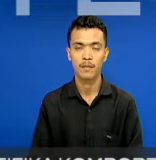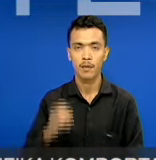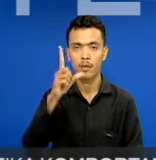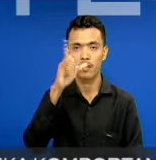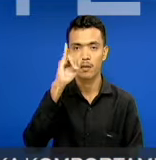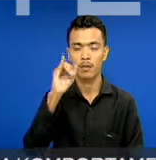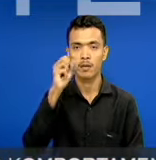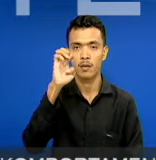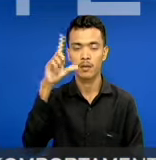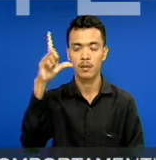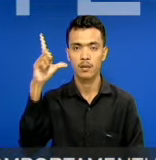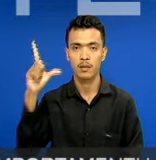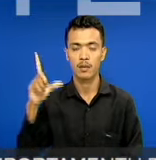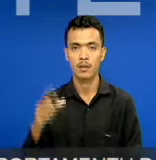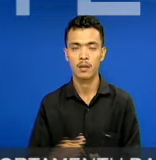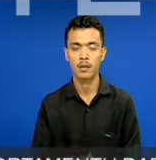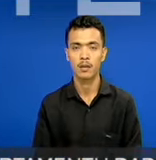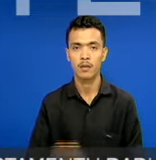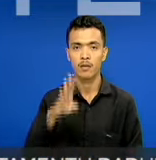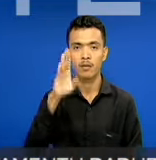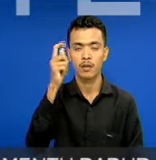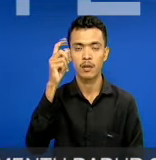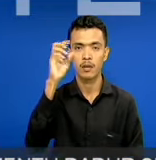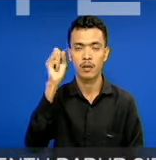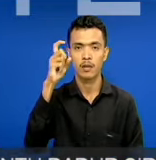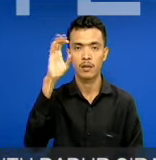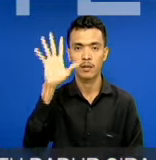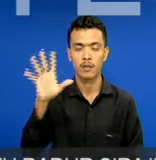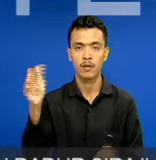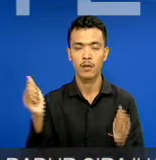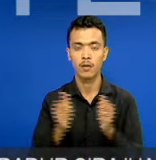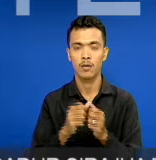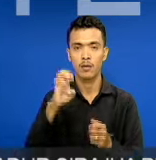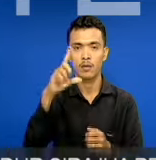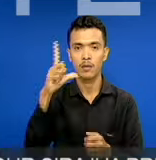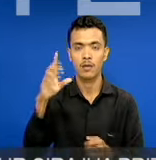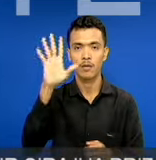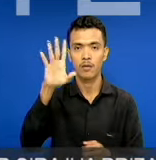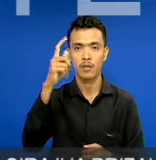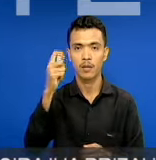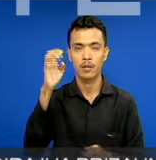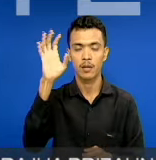Oliu Marka Cell Advance 40A65, Hosel Advance